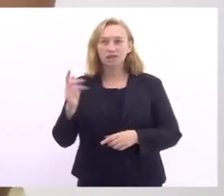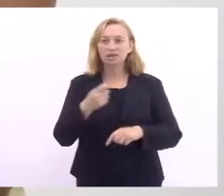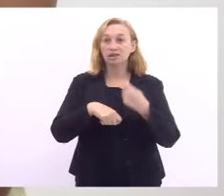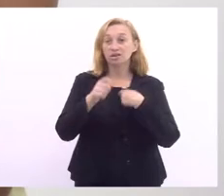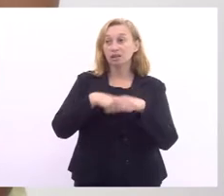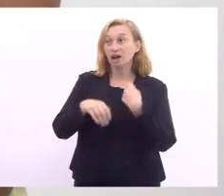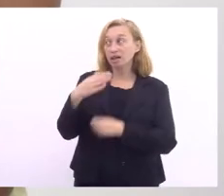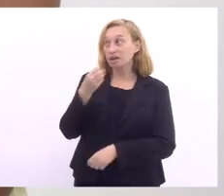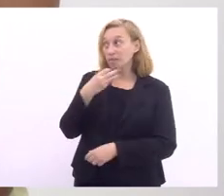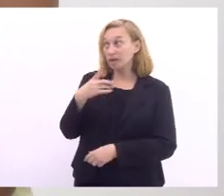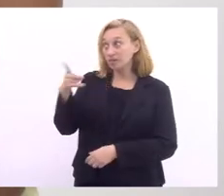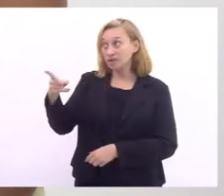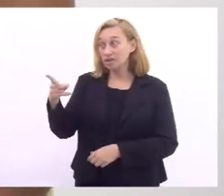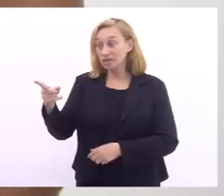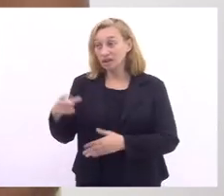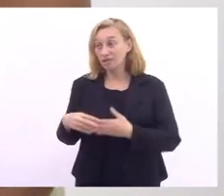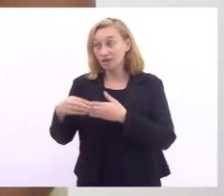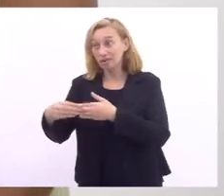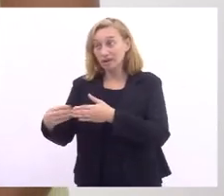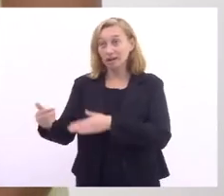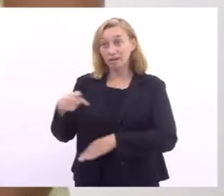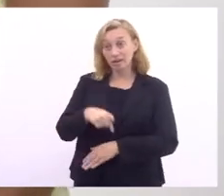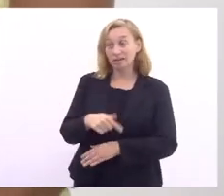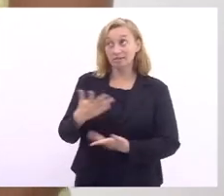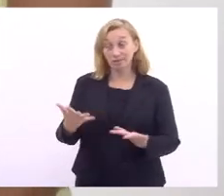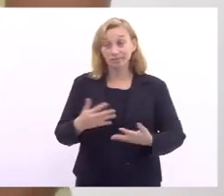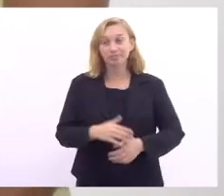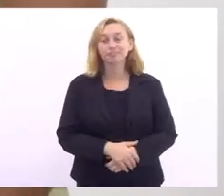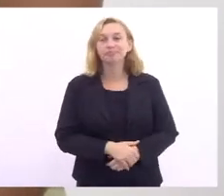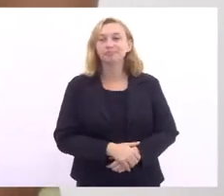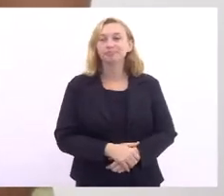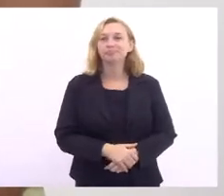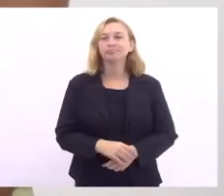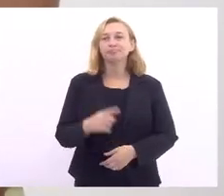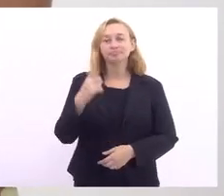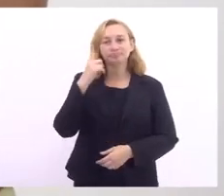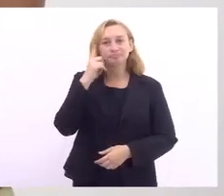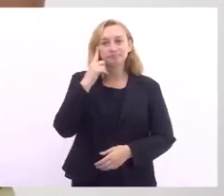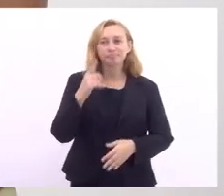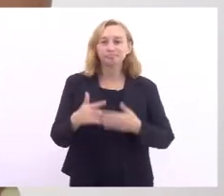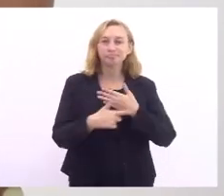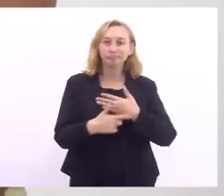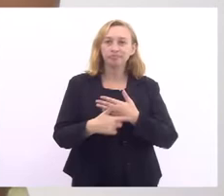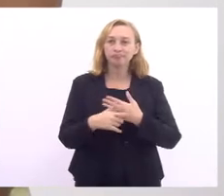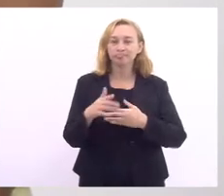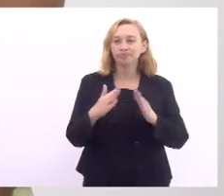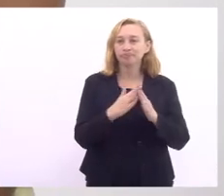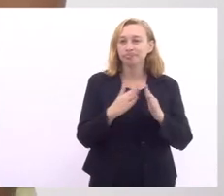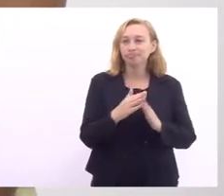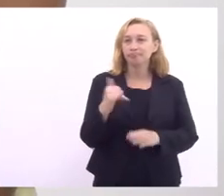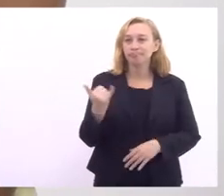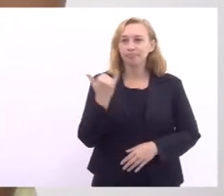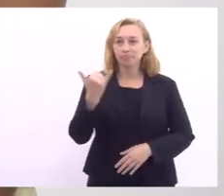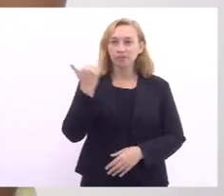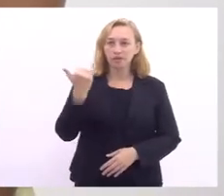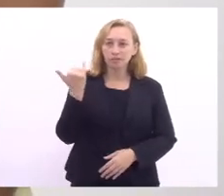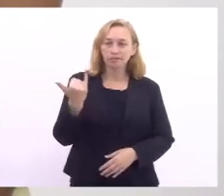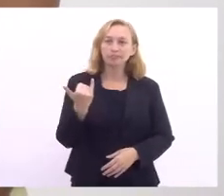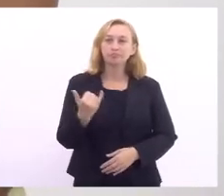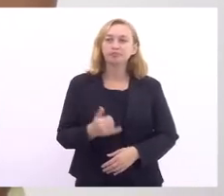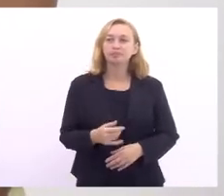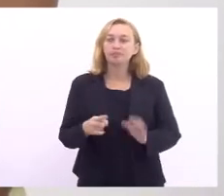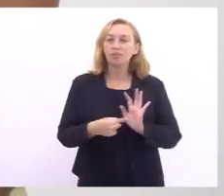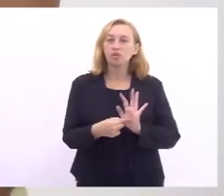bem que você tava lá para mim trazer para cá e pensar esse papel da casa né que acha que com sua rede sobretudo de